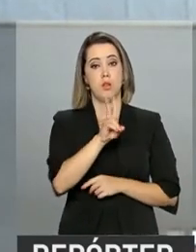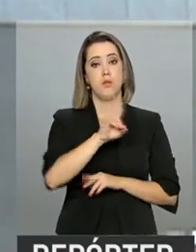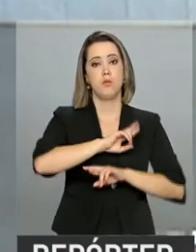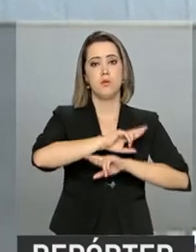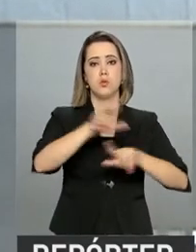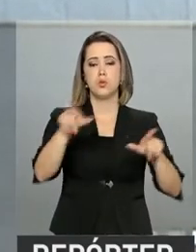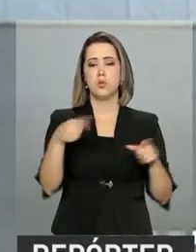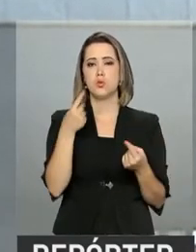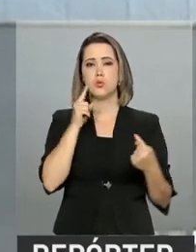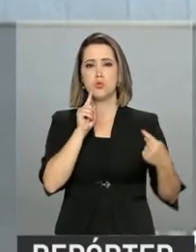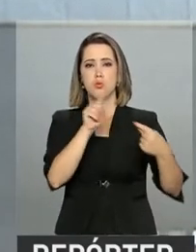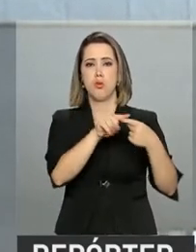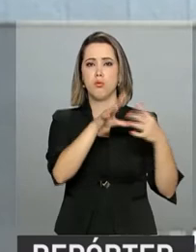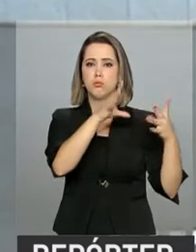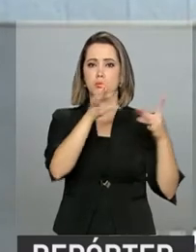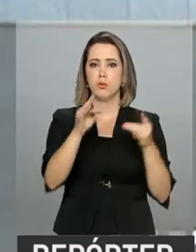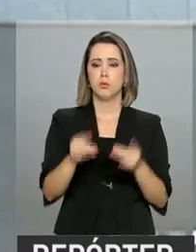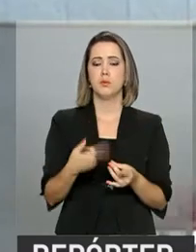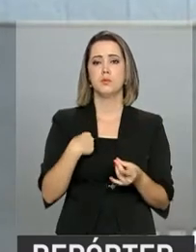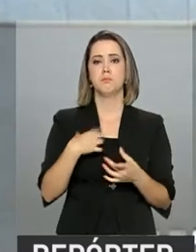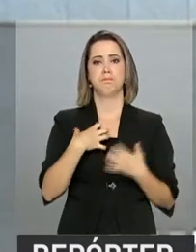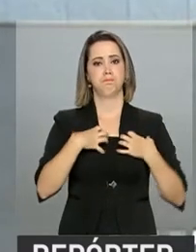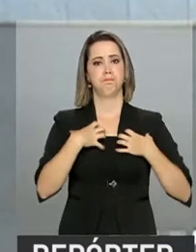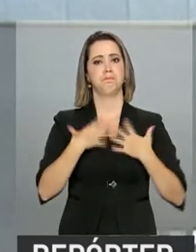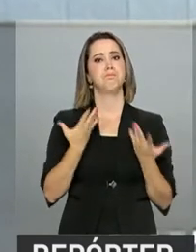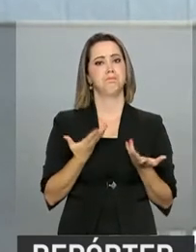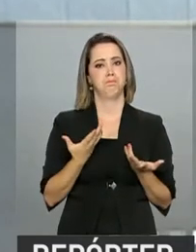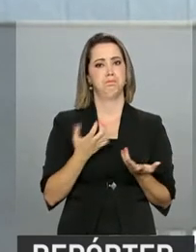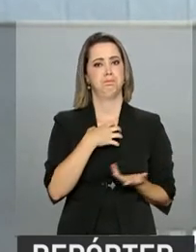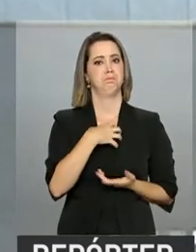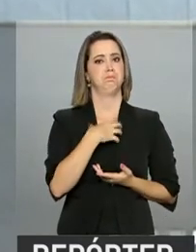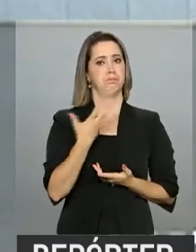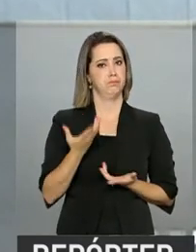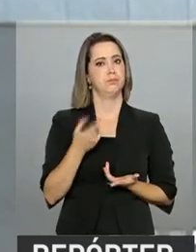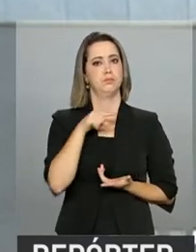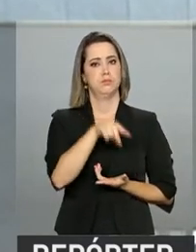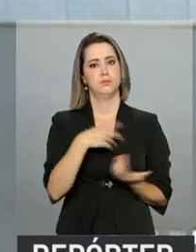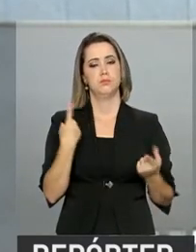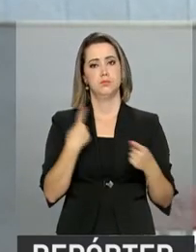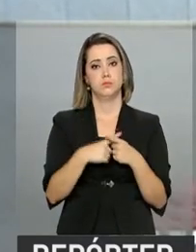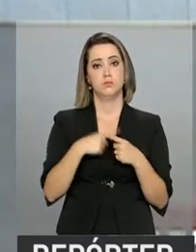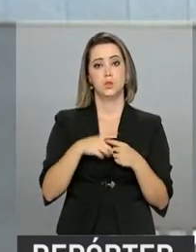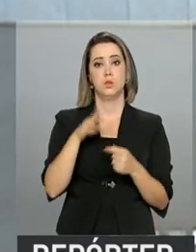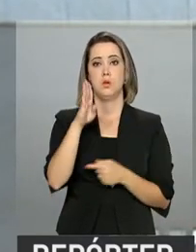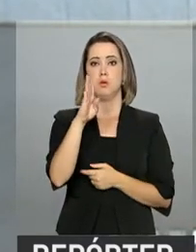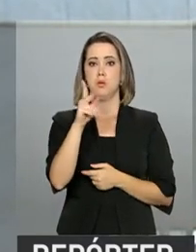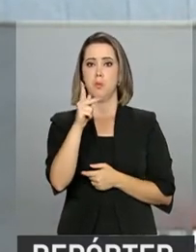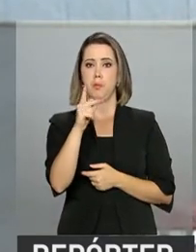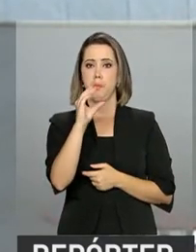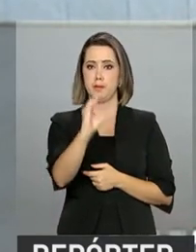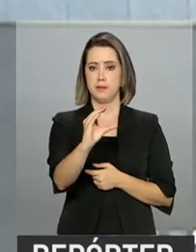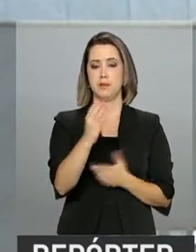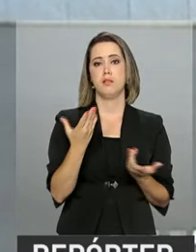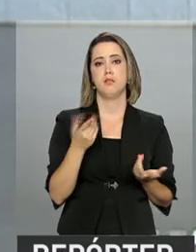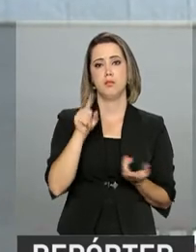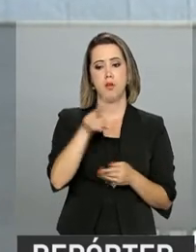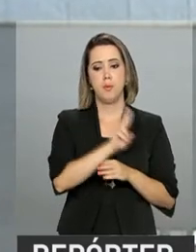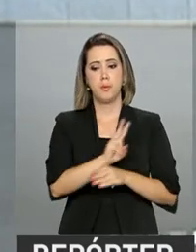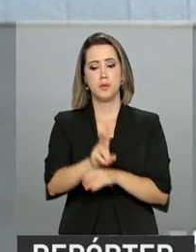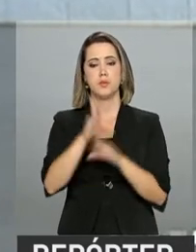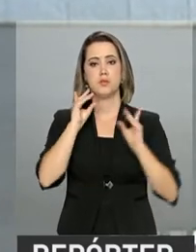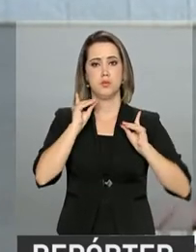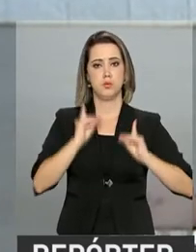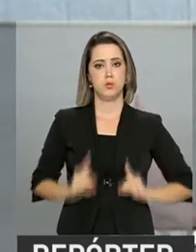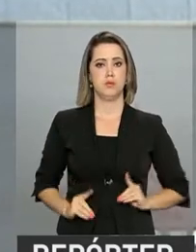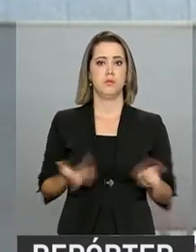observações ao longo do tempo, né? E nos sensibilizamos por isso. De igual maneira, no benefício de proteção continuada, por exemplo, a questão dos